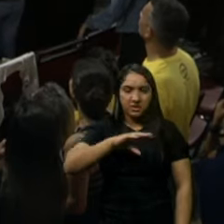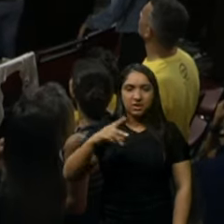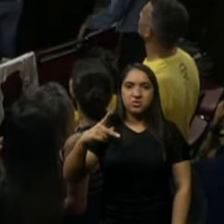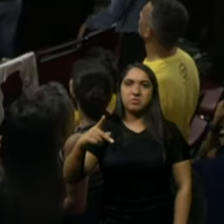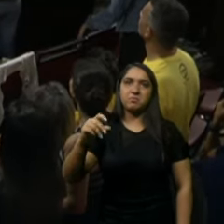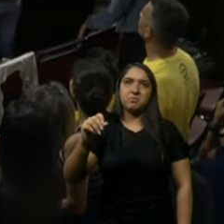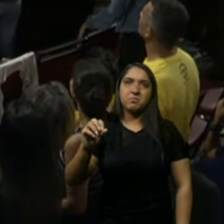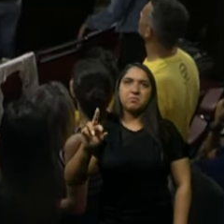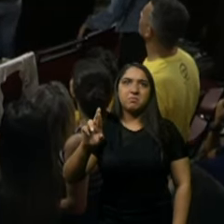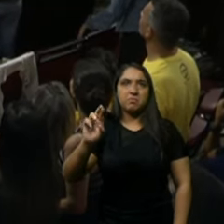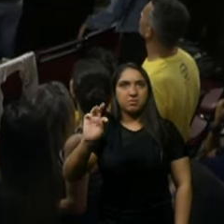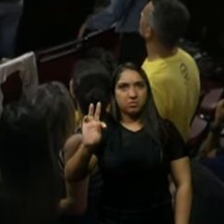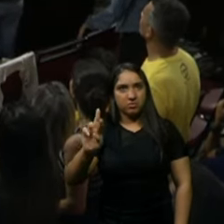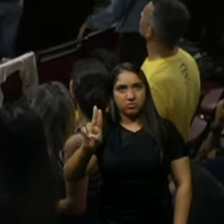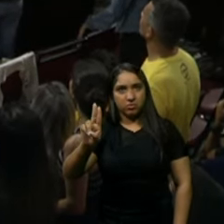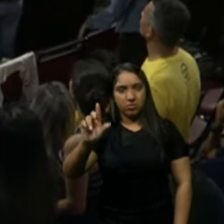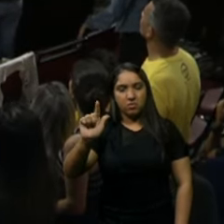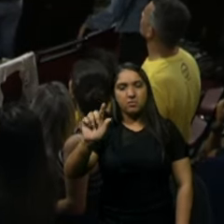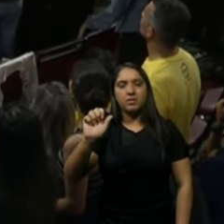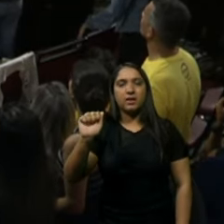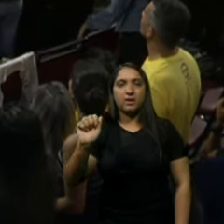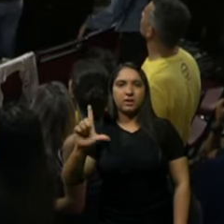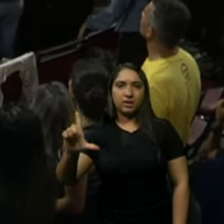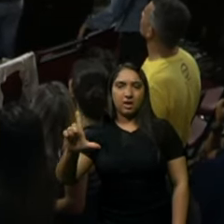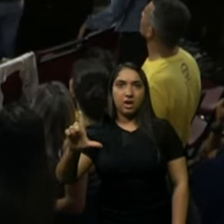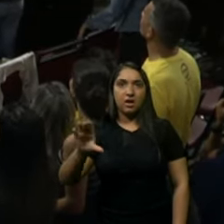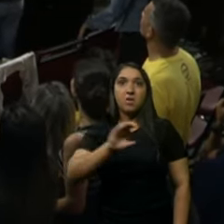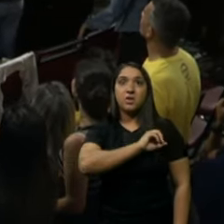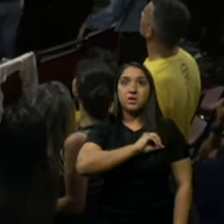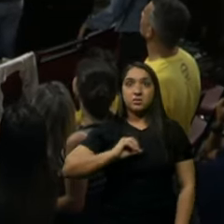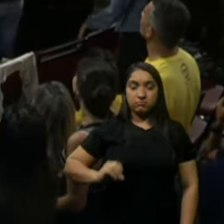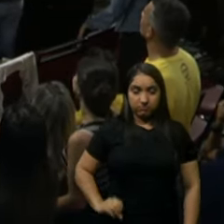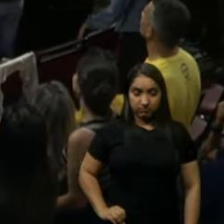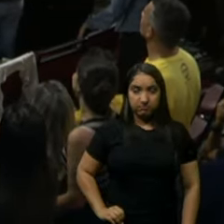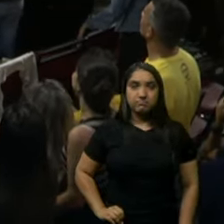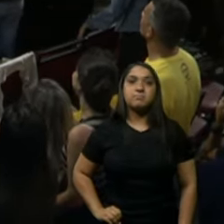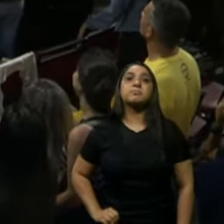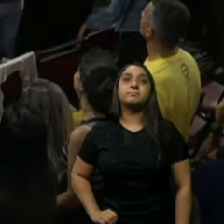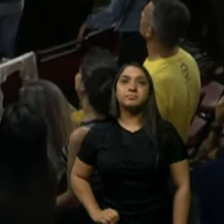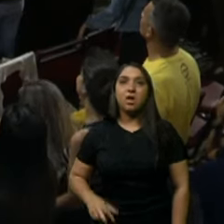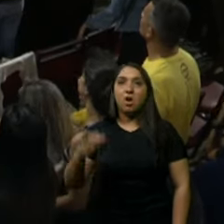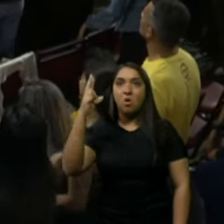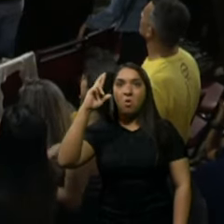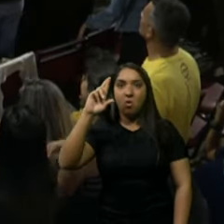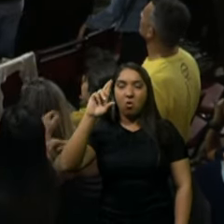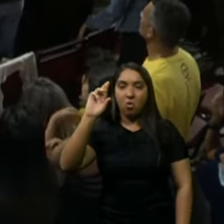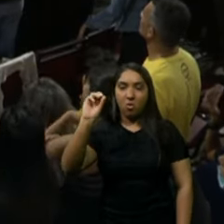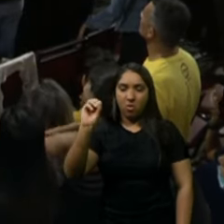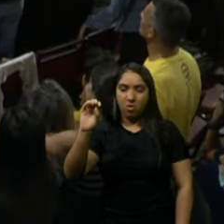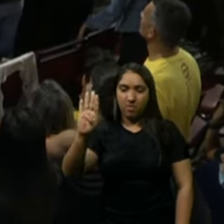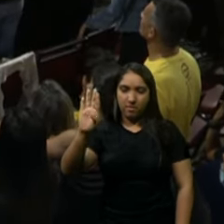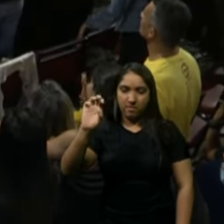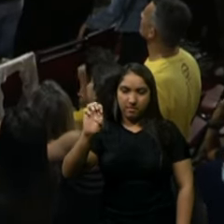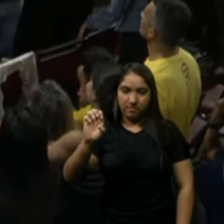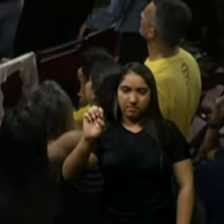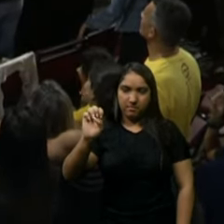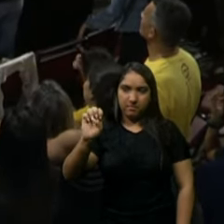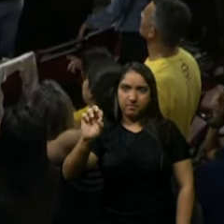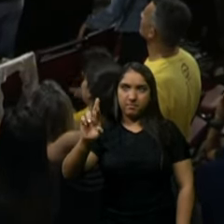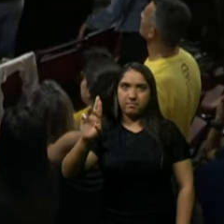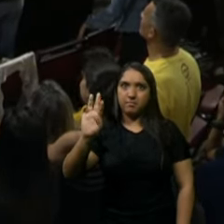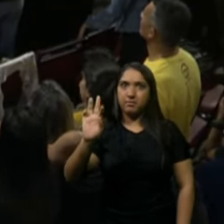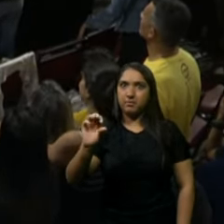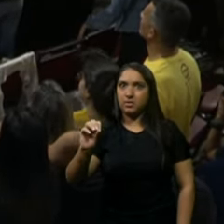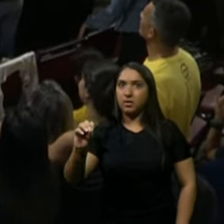faltando alguém pastores Japão Roberto tá ótimo começando então no catalao